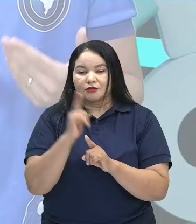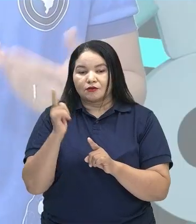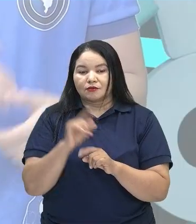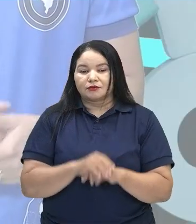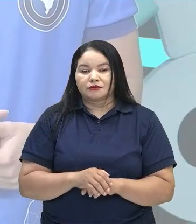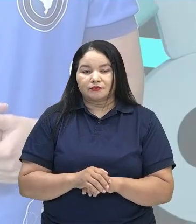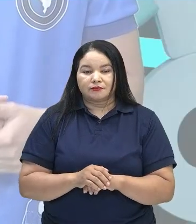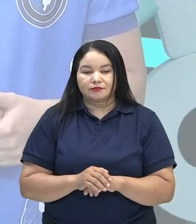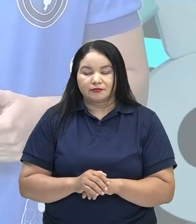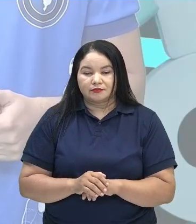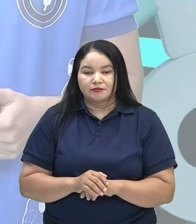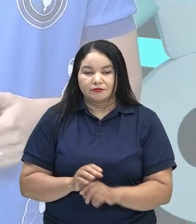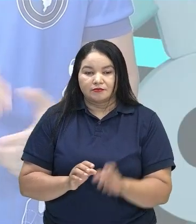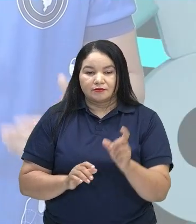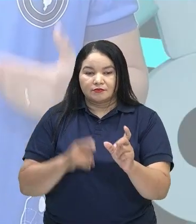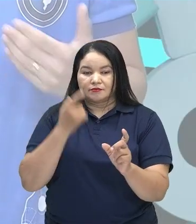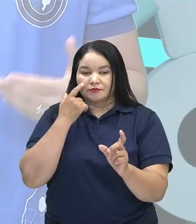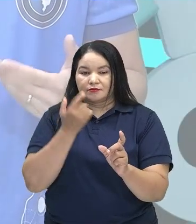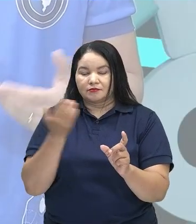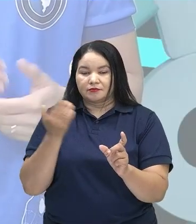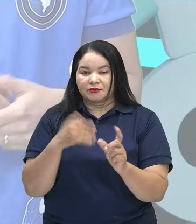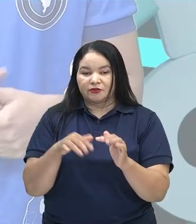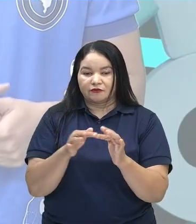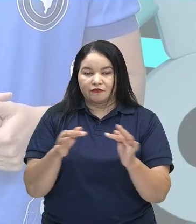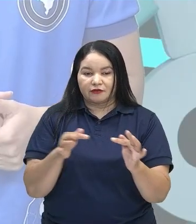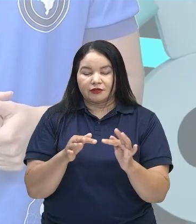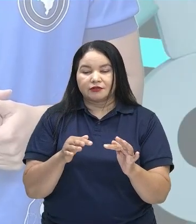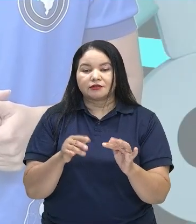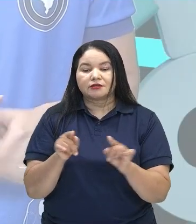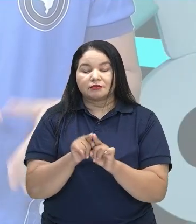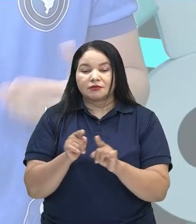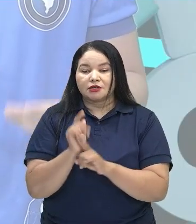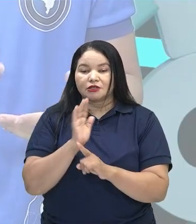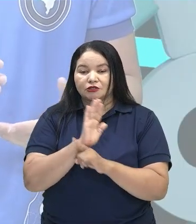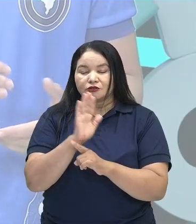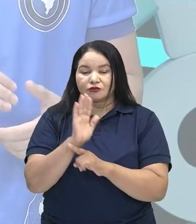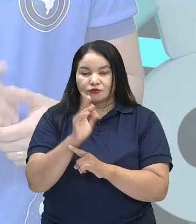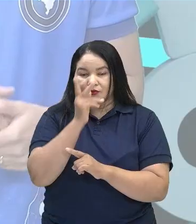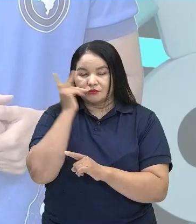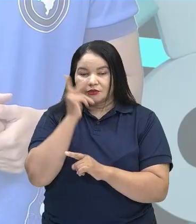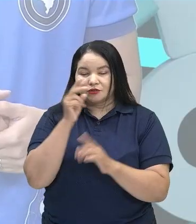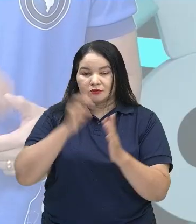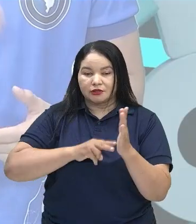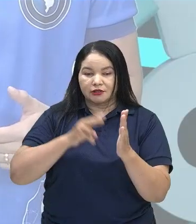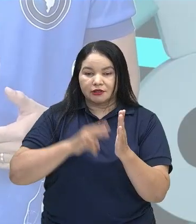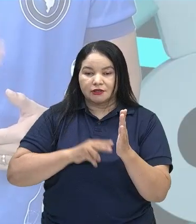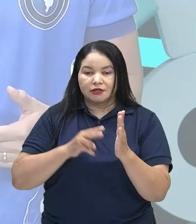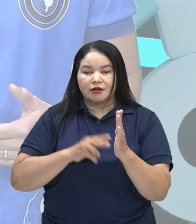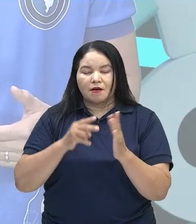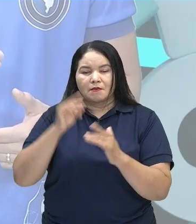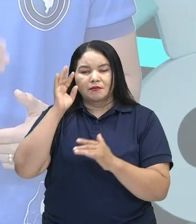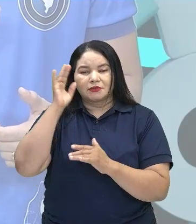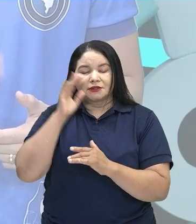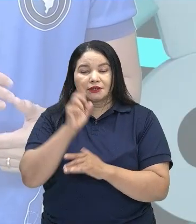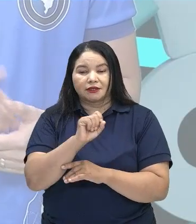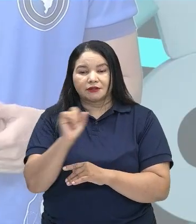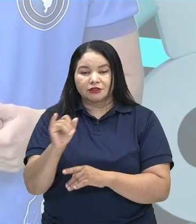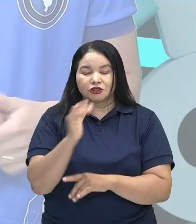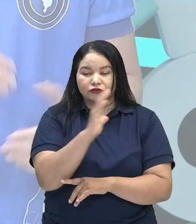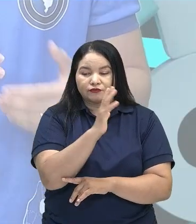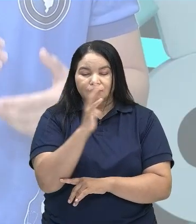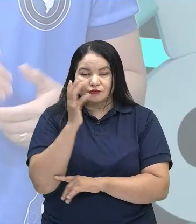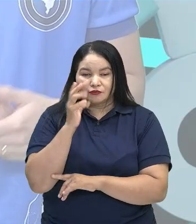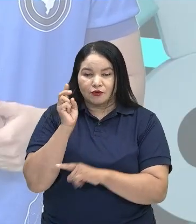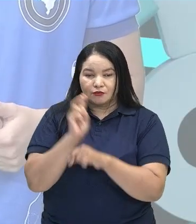expressão just think. Então, ele faz o leitor pensar que proteger a floresta leva a um futuro